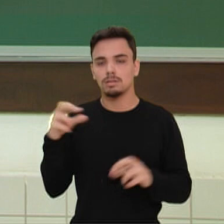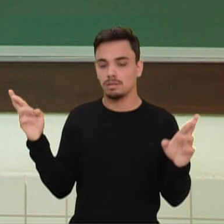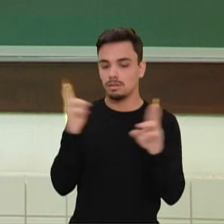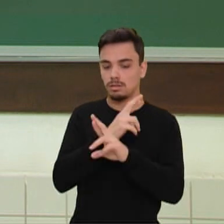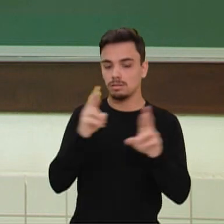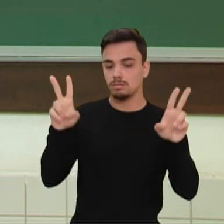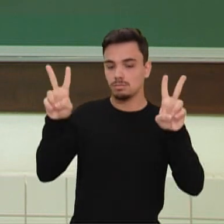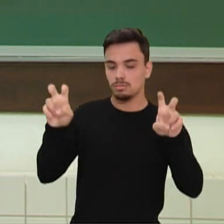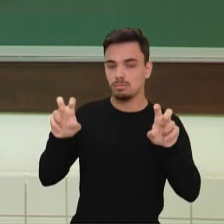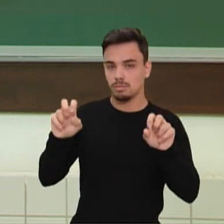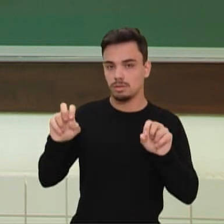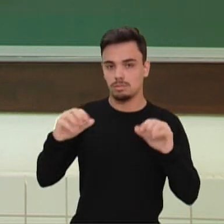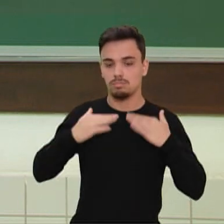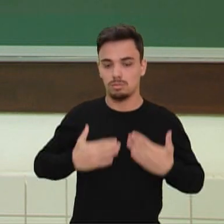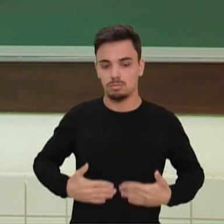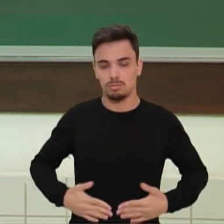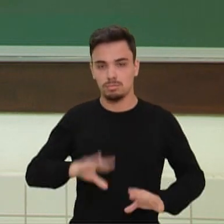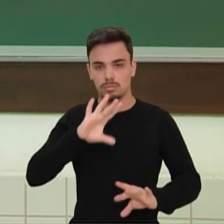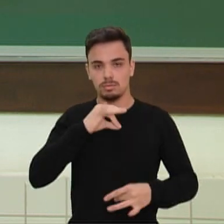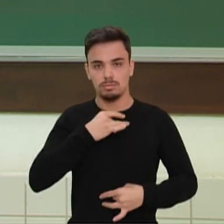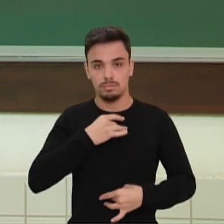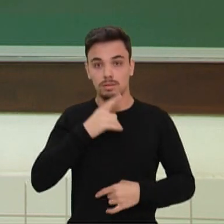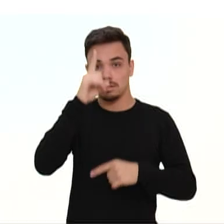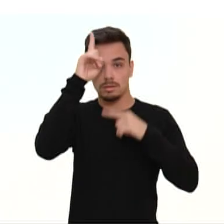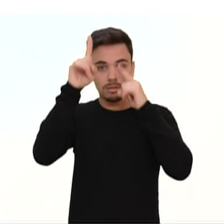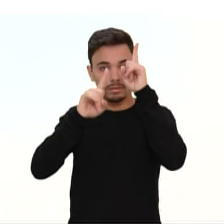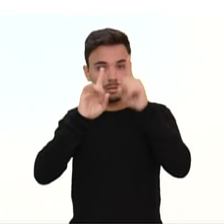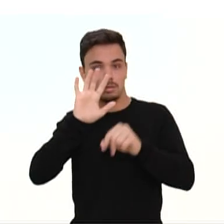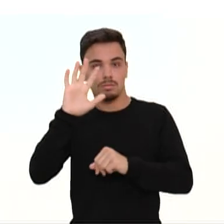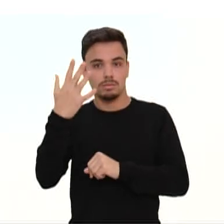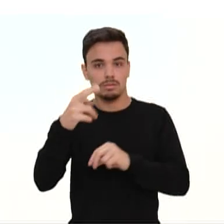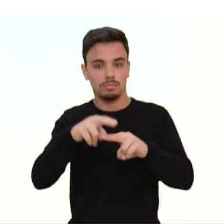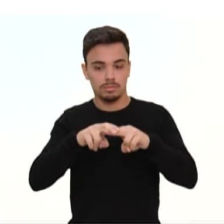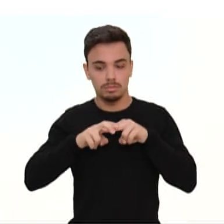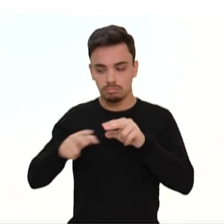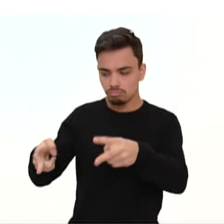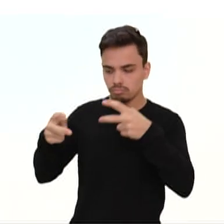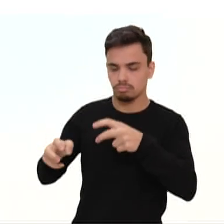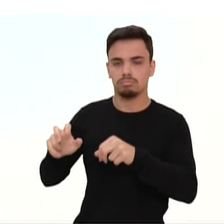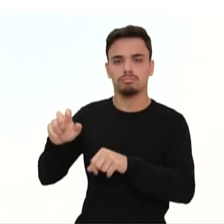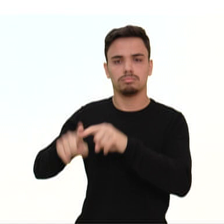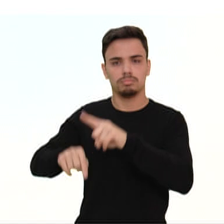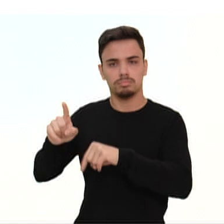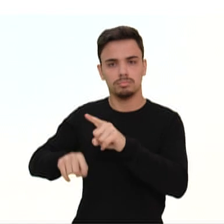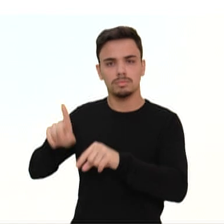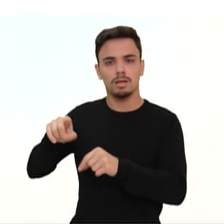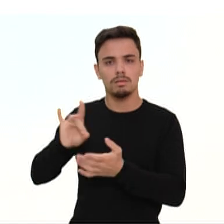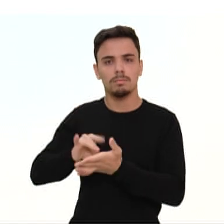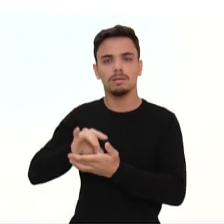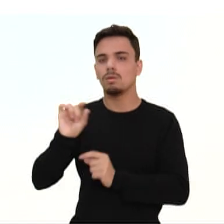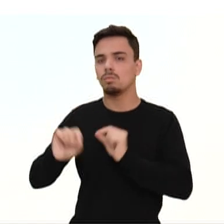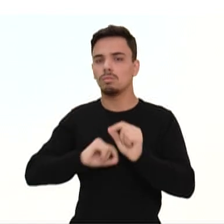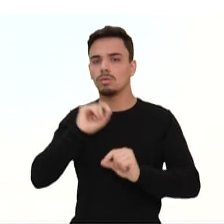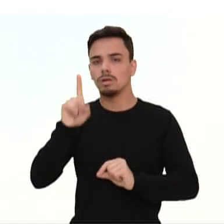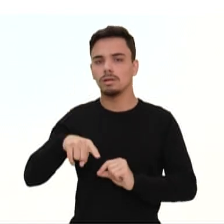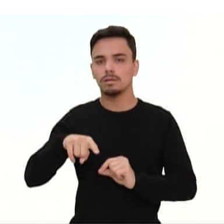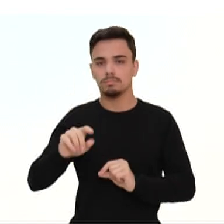e a alma. Nossas ideias são causadas pelas impressões dos objetos materiais. Esta afirmação é